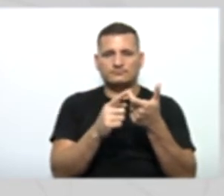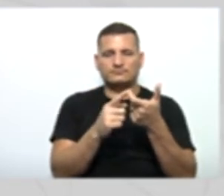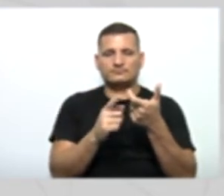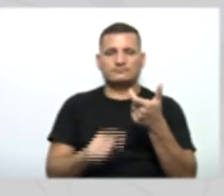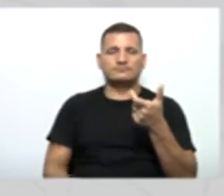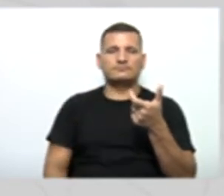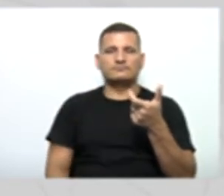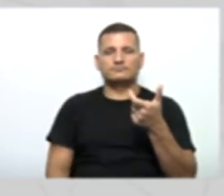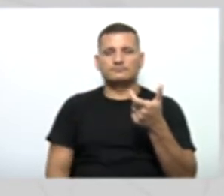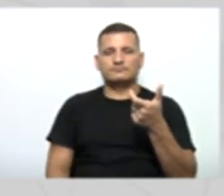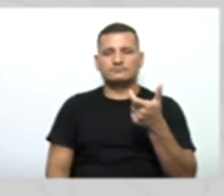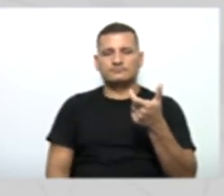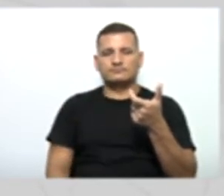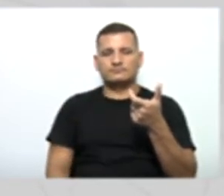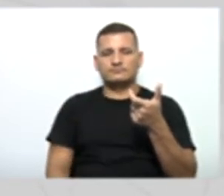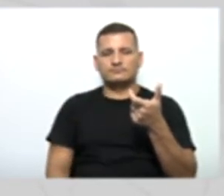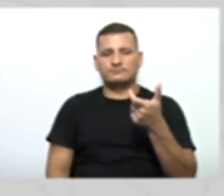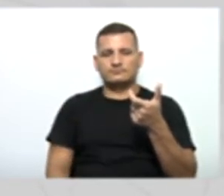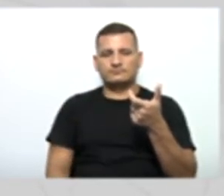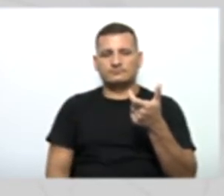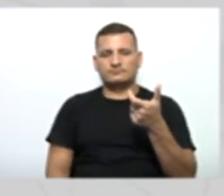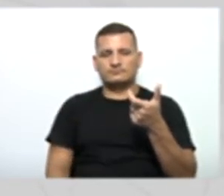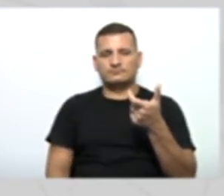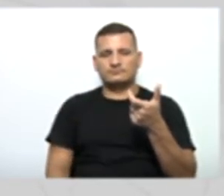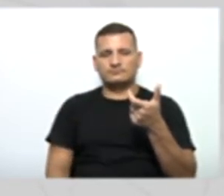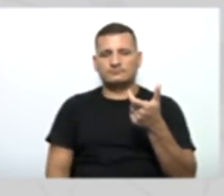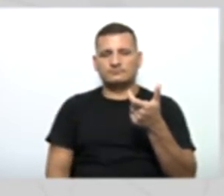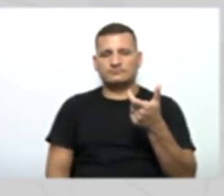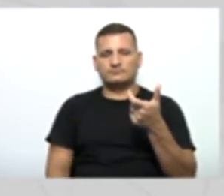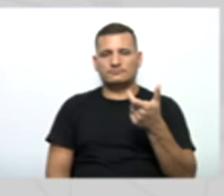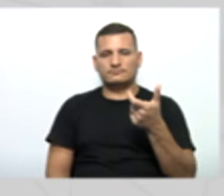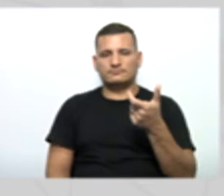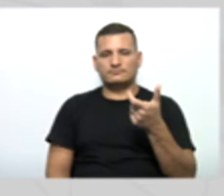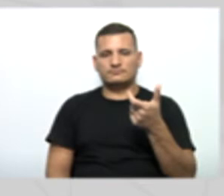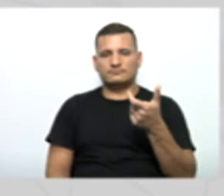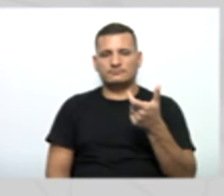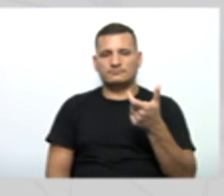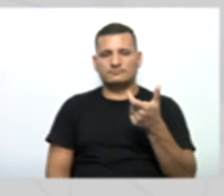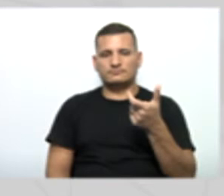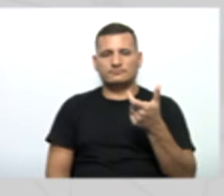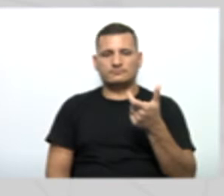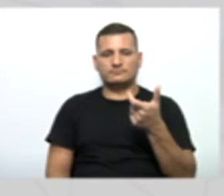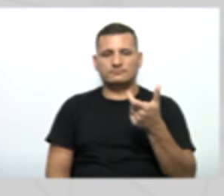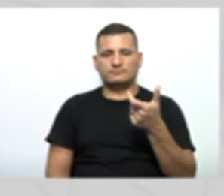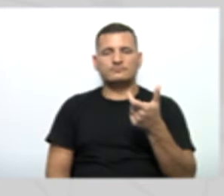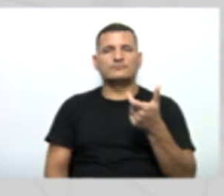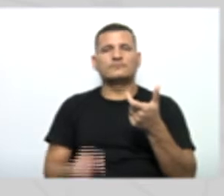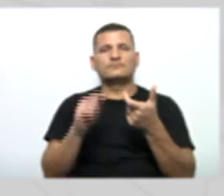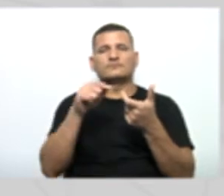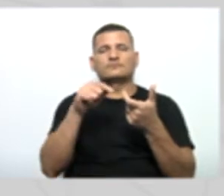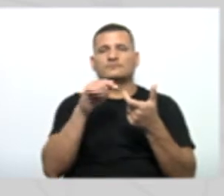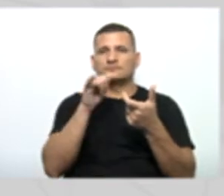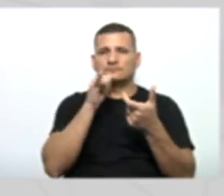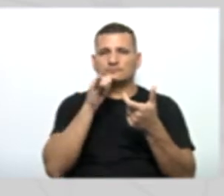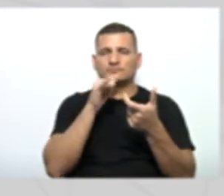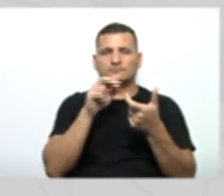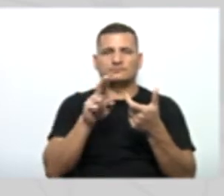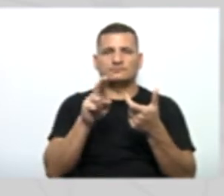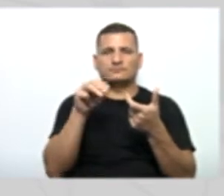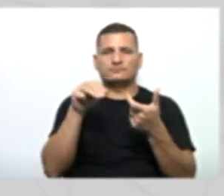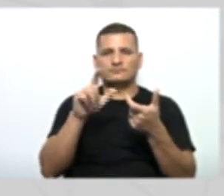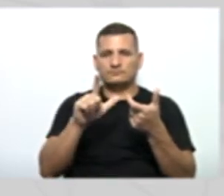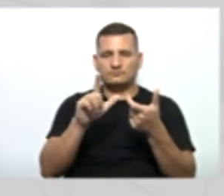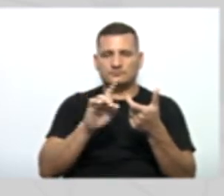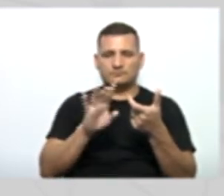Aqui ainda não está sendo chamado de classe. Aliás, nem foi encontrada a classe, que é um exemplo ML, ó. Você tem